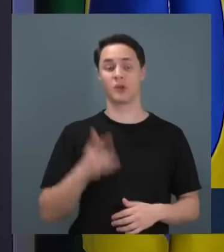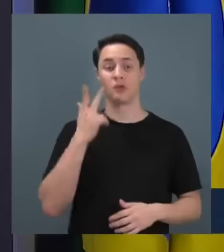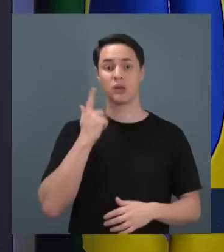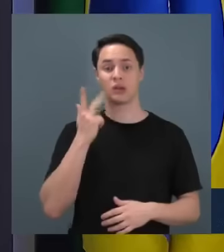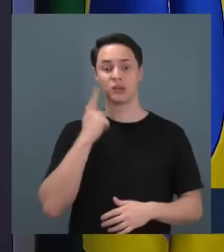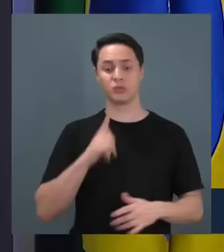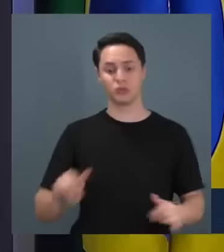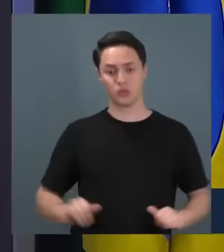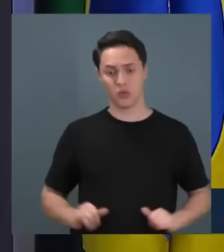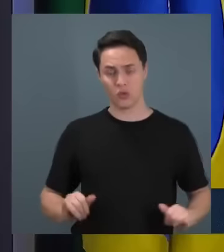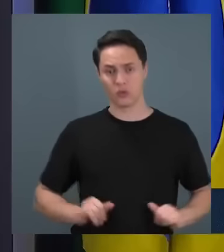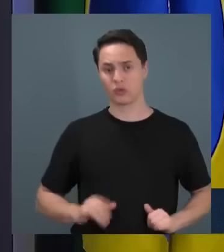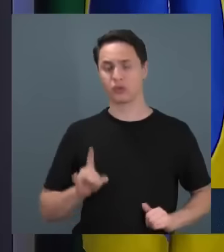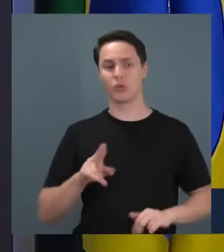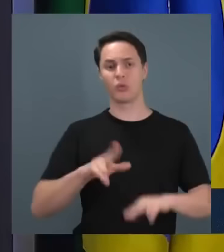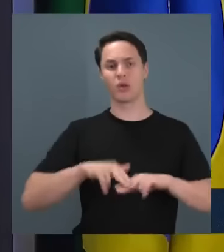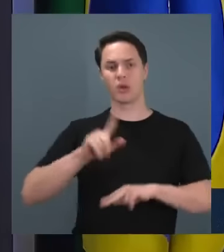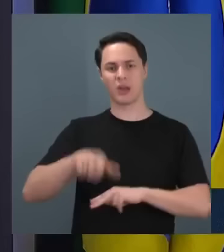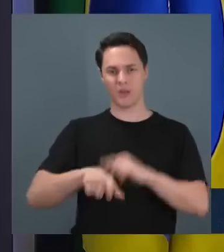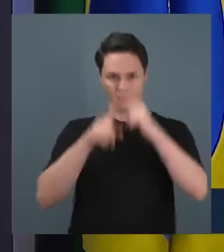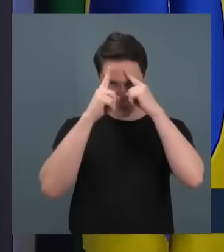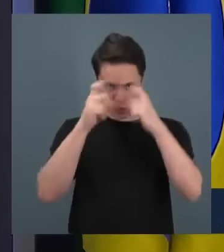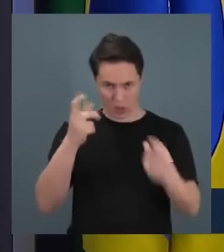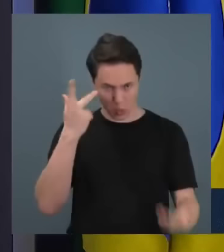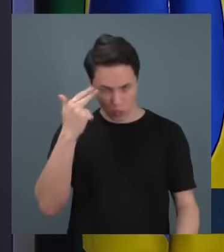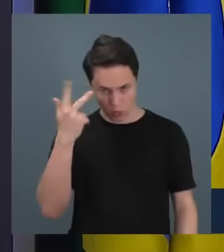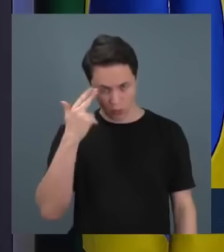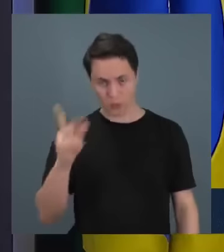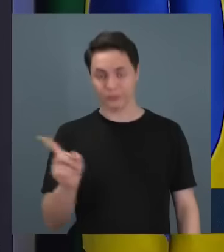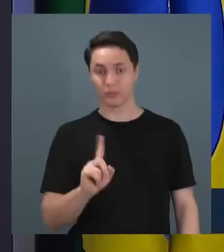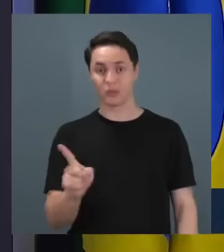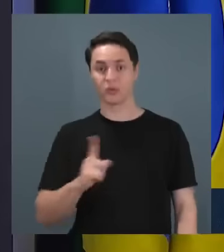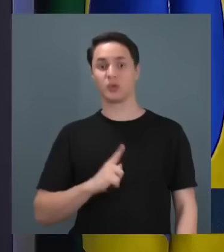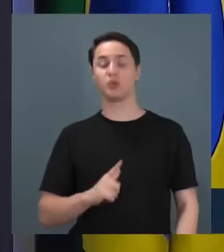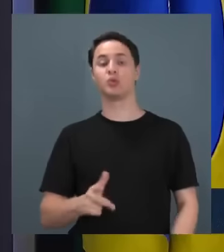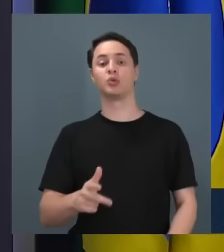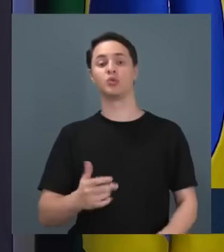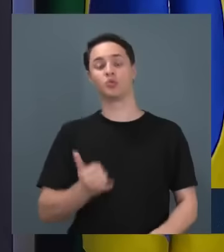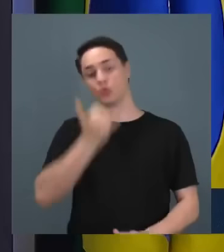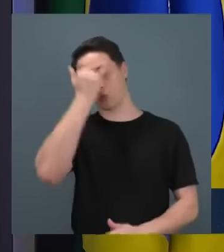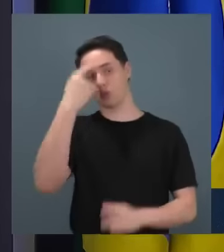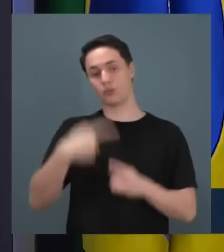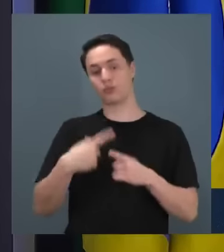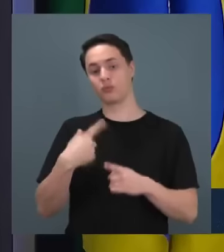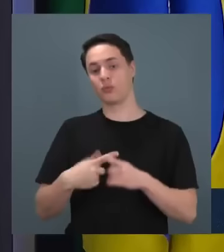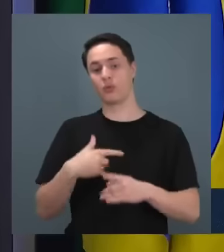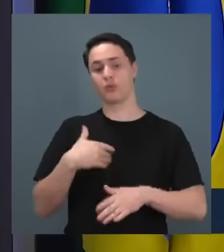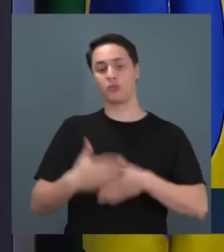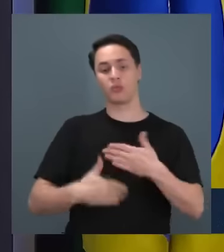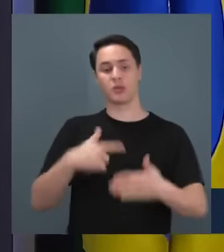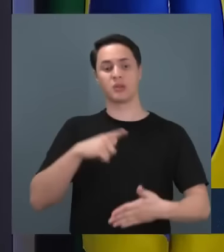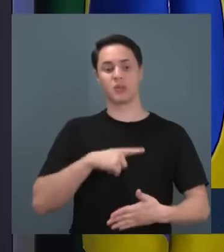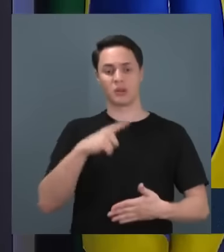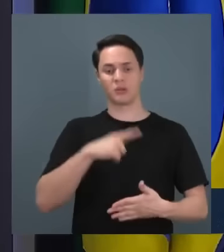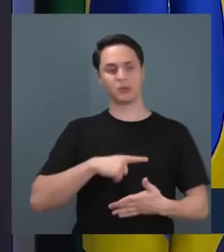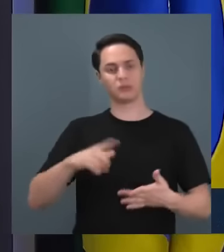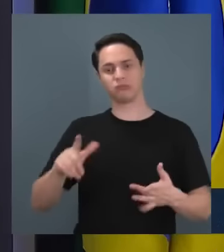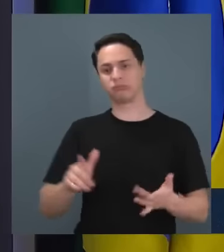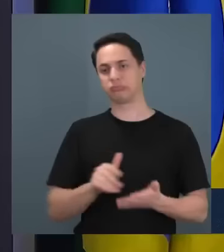sofrem apenas com violência comum, sofrem com um processo coordenado de